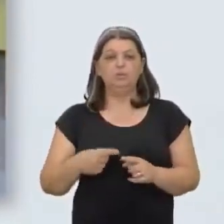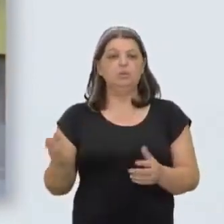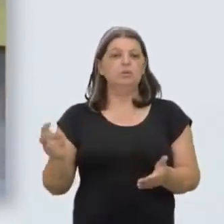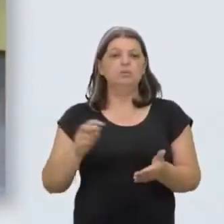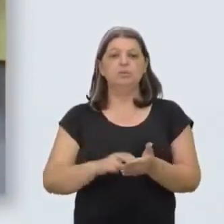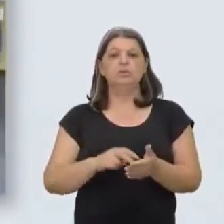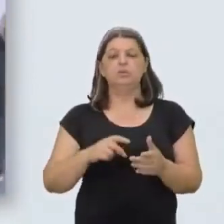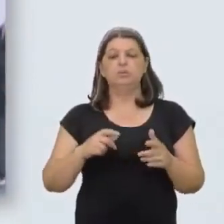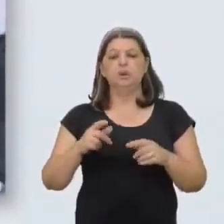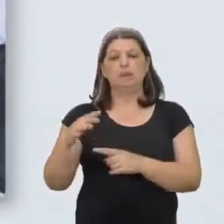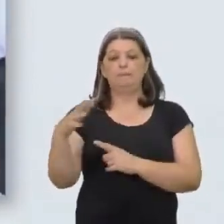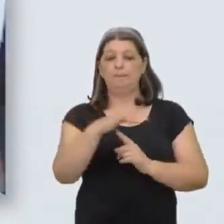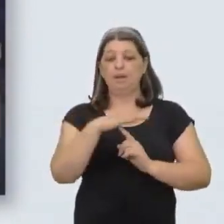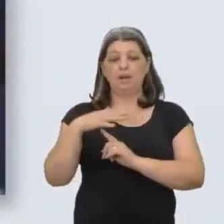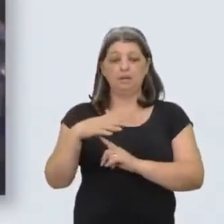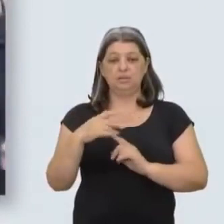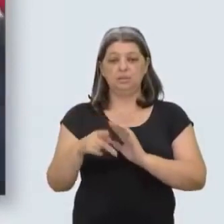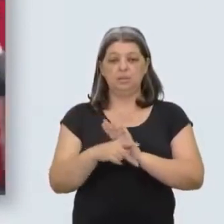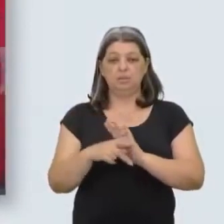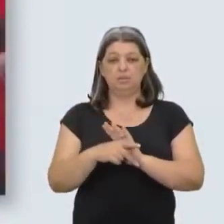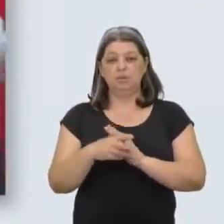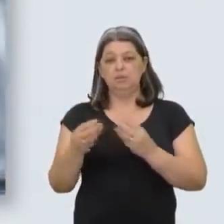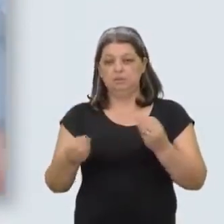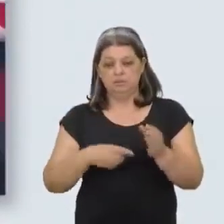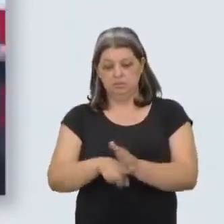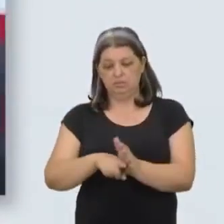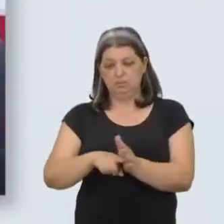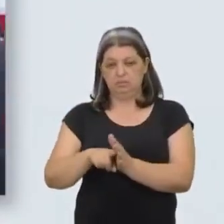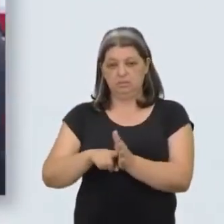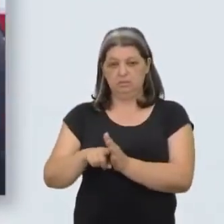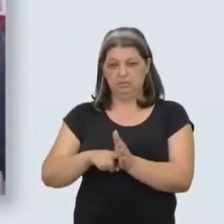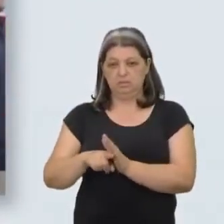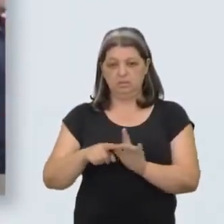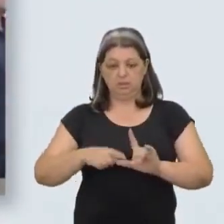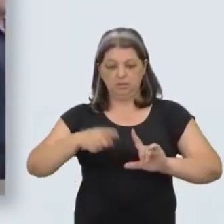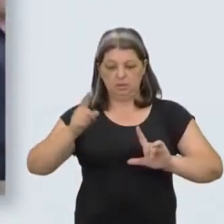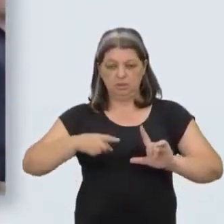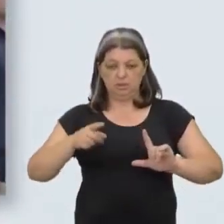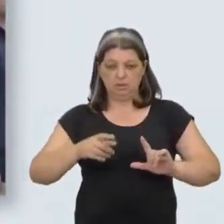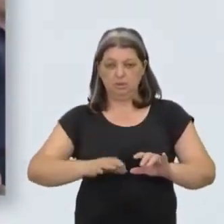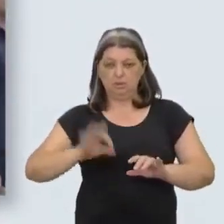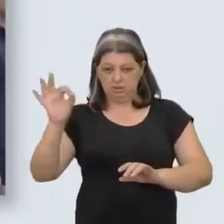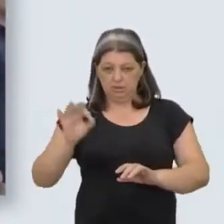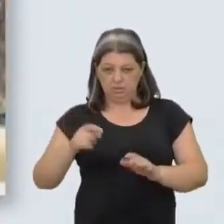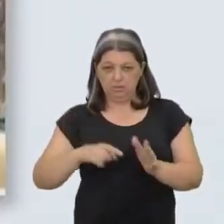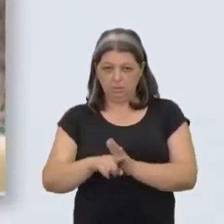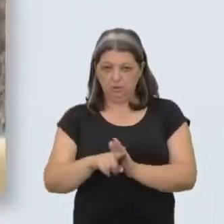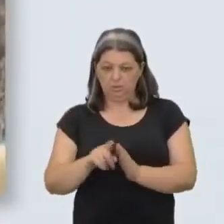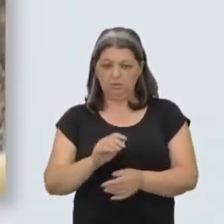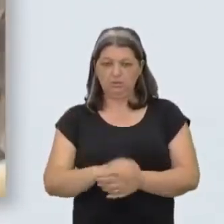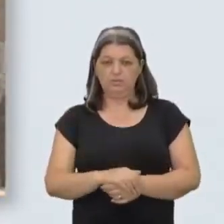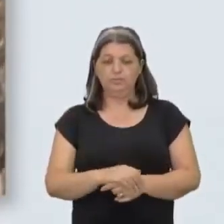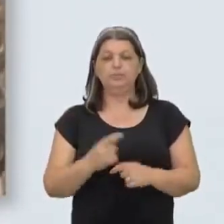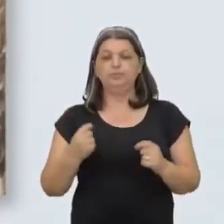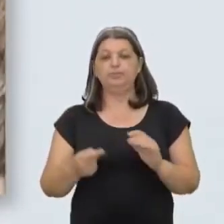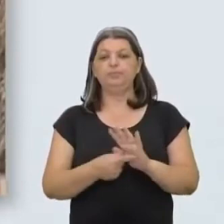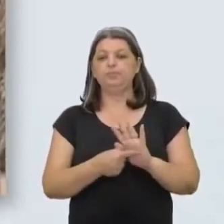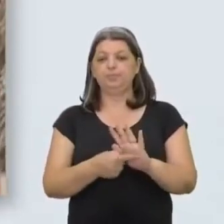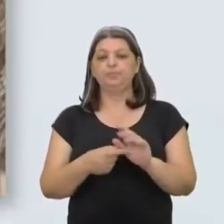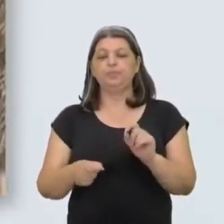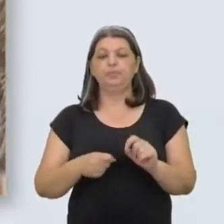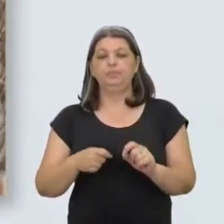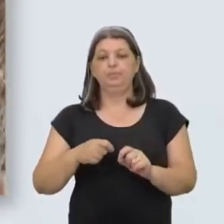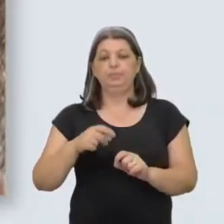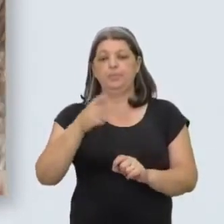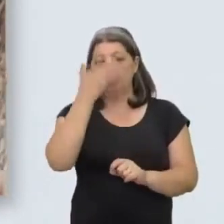Saldanha Marinho para checar se os índices de leitura da cidade condizem com os dados apresentados na pesquisa. O estudo considerou como